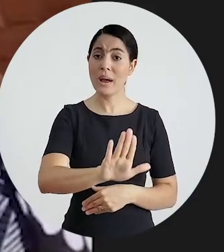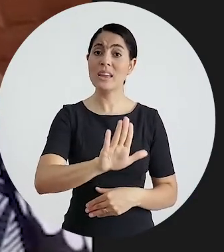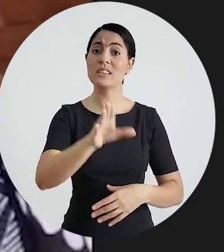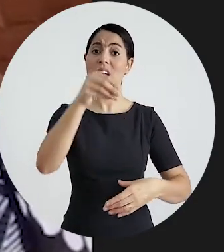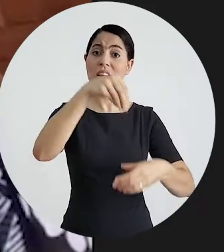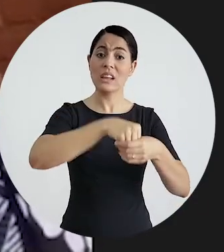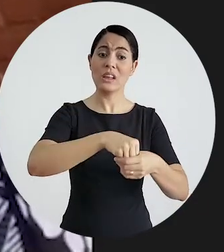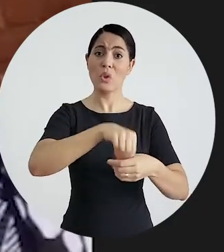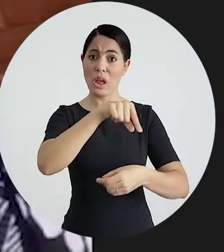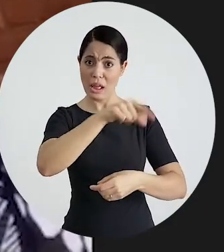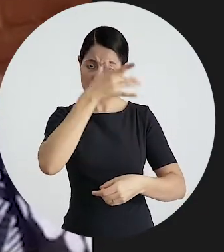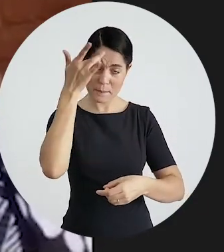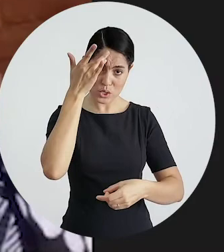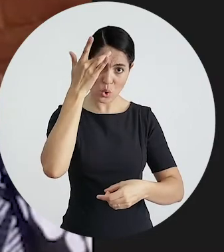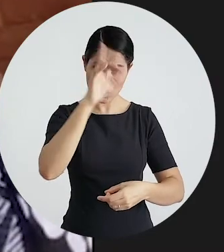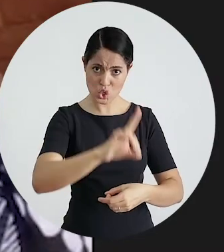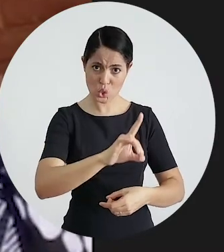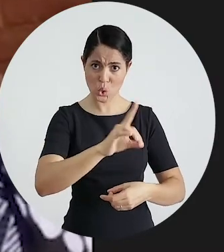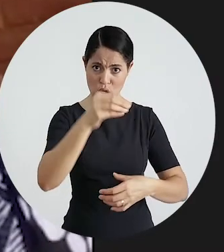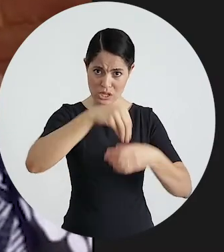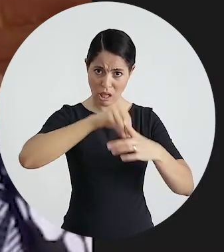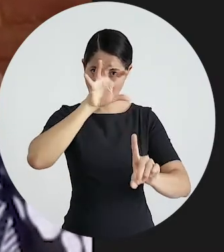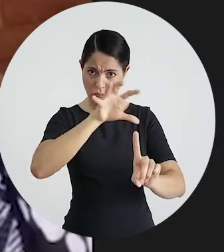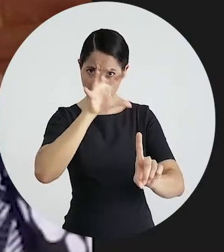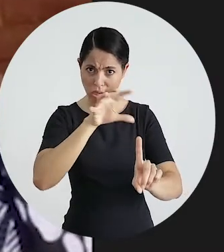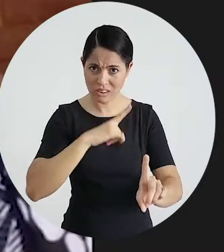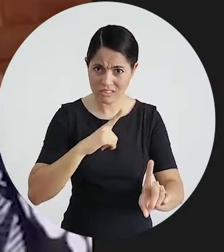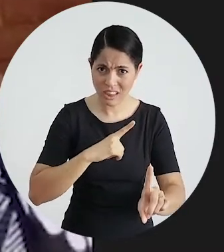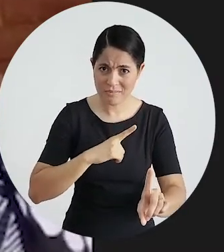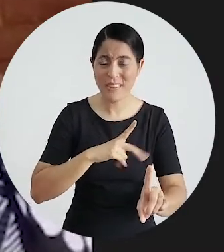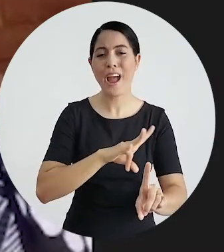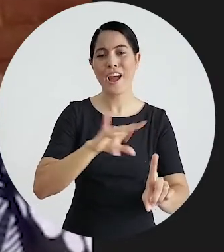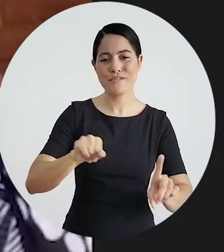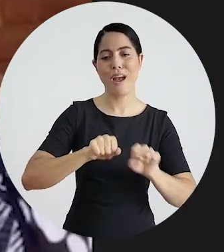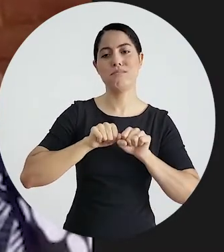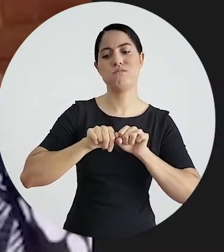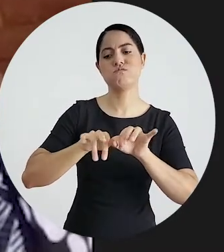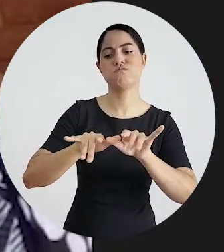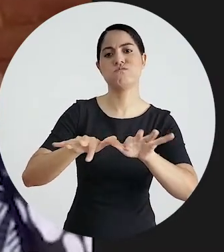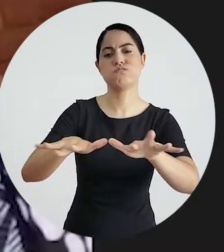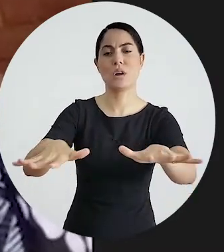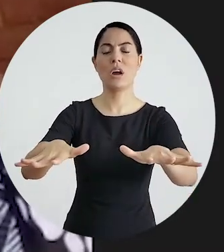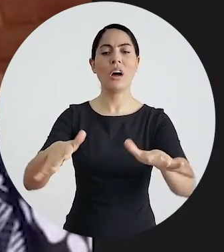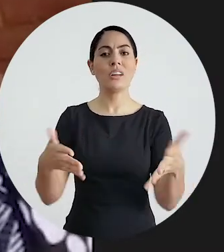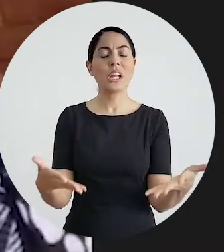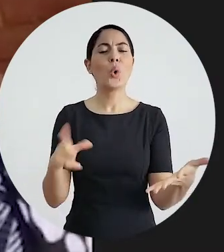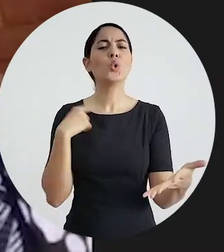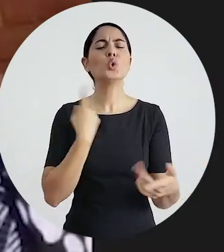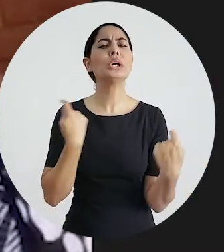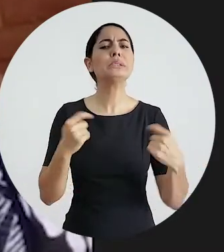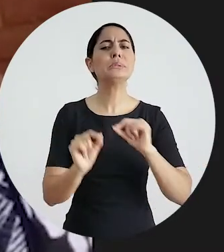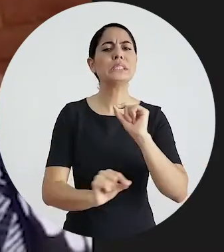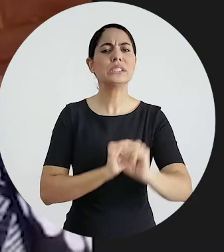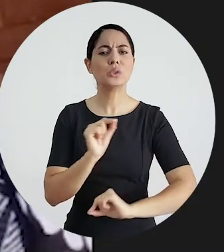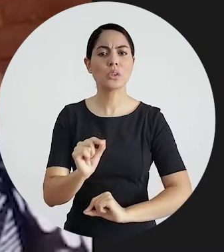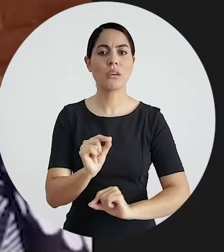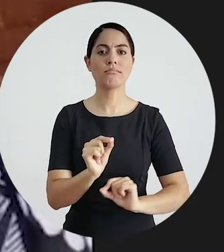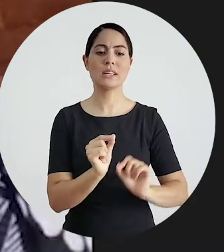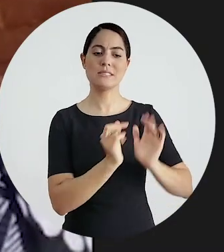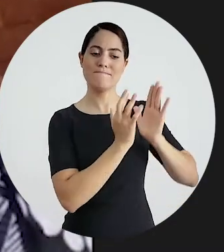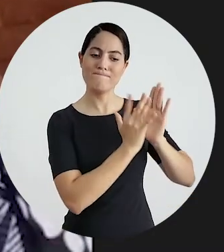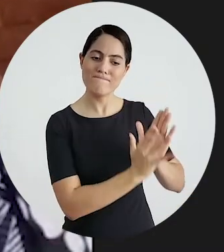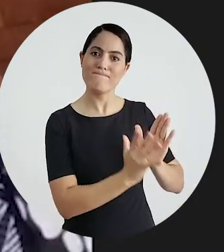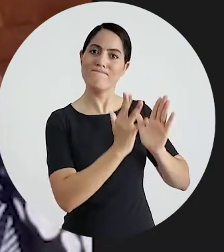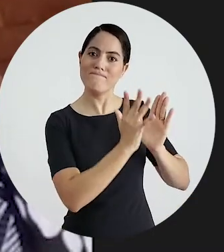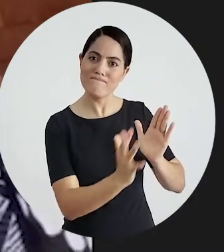se essas pessoas têm construído esse pensamento, evidentemente que elas irão reproduzir. Então, o que é que a